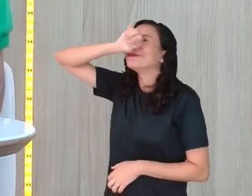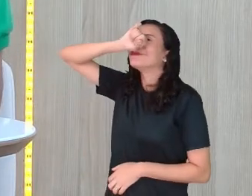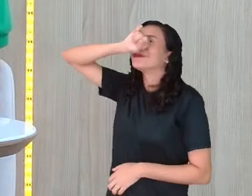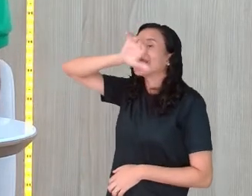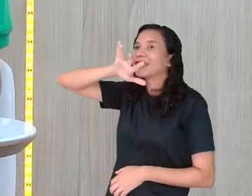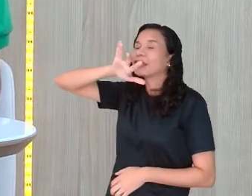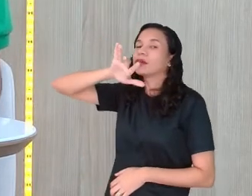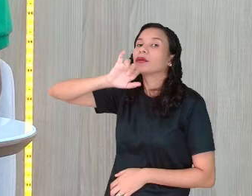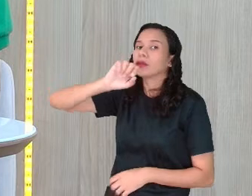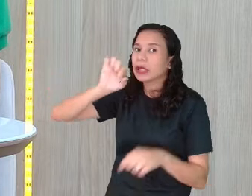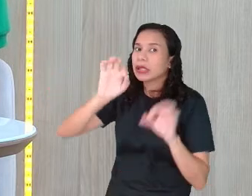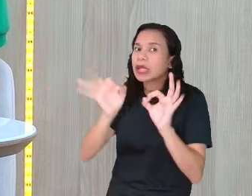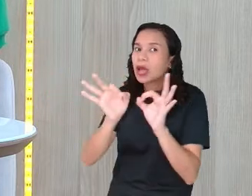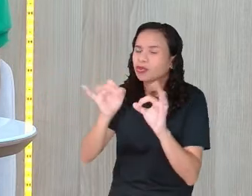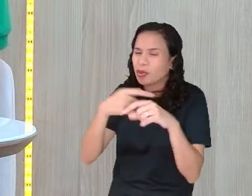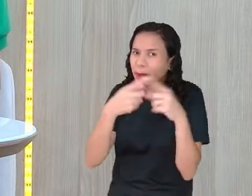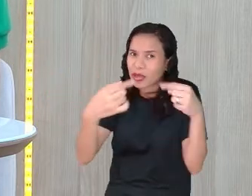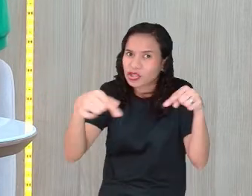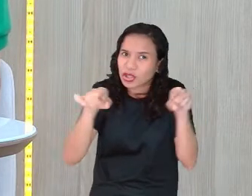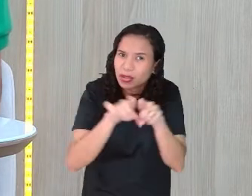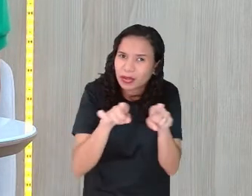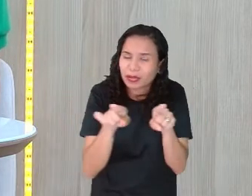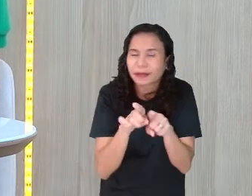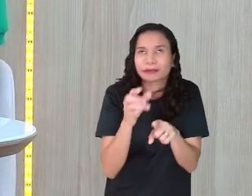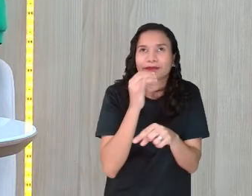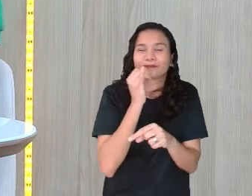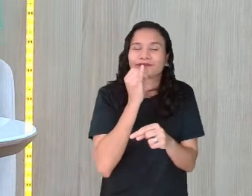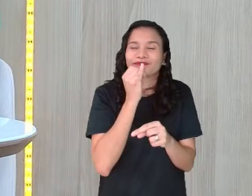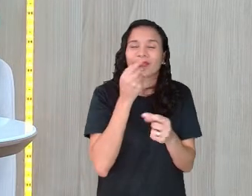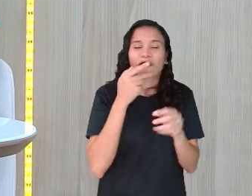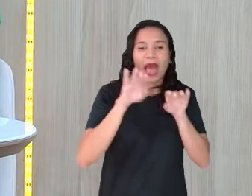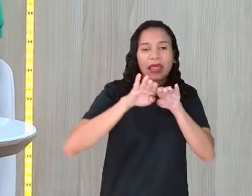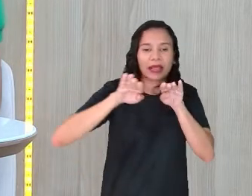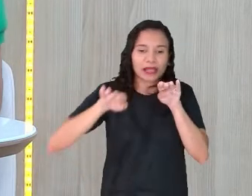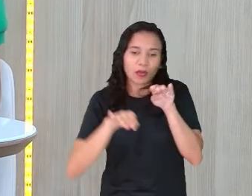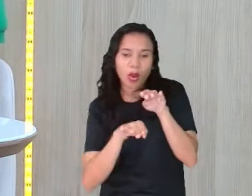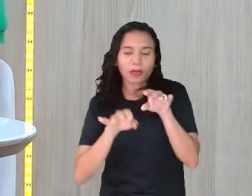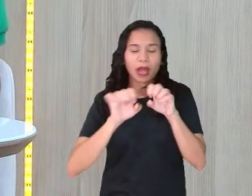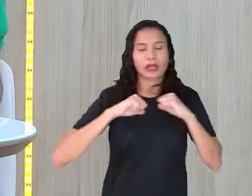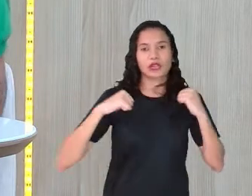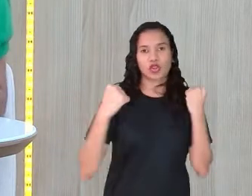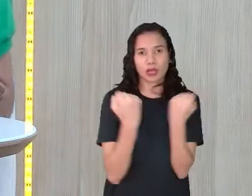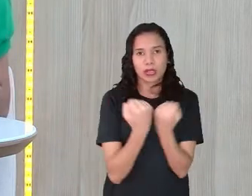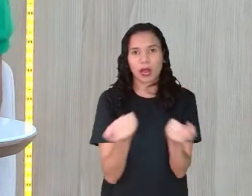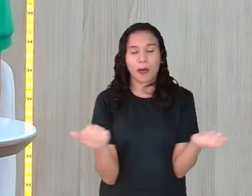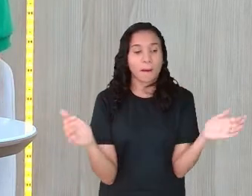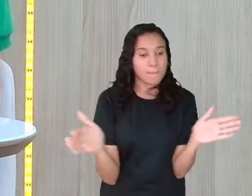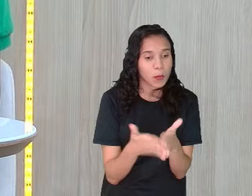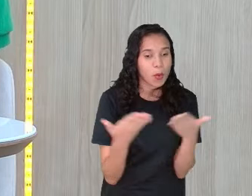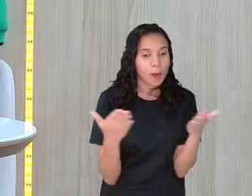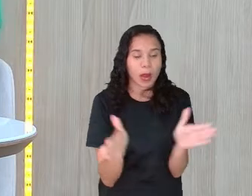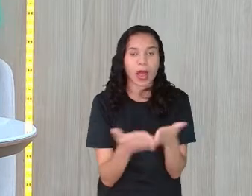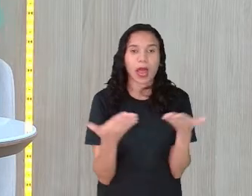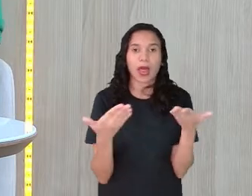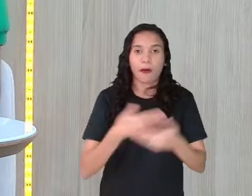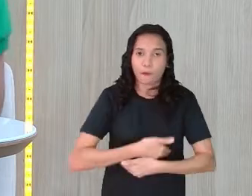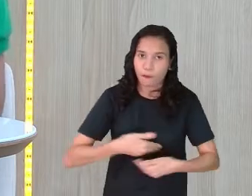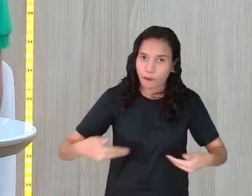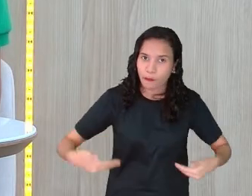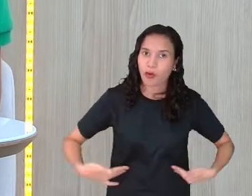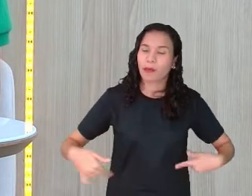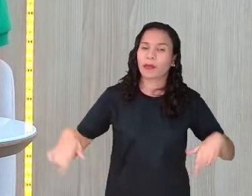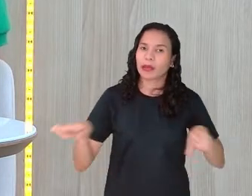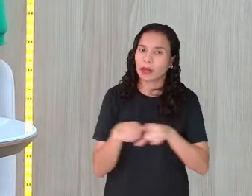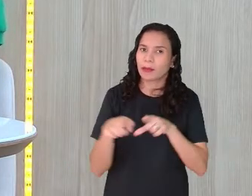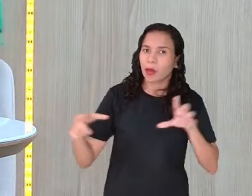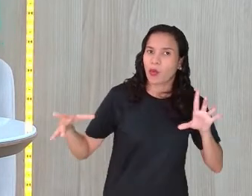mas também, exatamente, quando a gente está falando, por exemplo, de desigualdade social, pobreza, fome, isso tem a ver com a